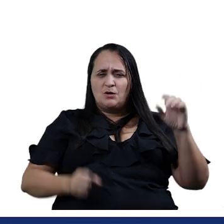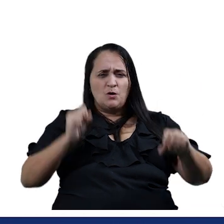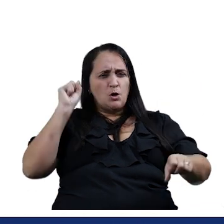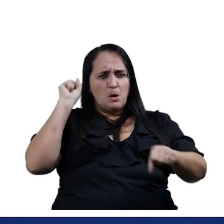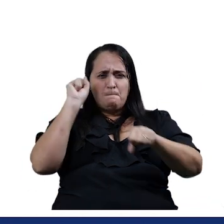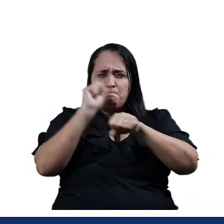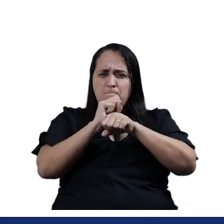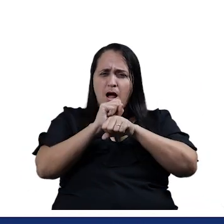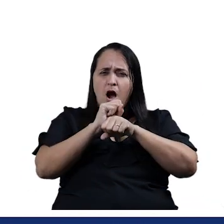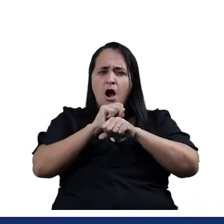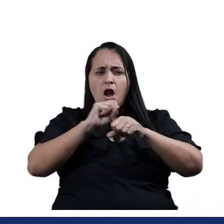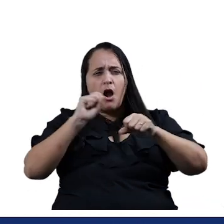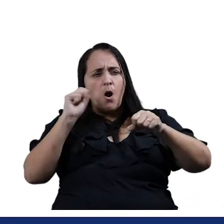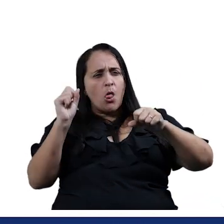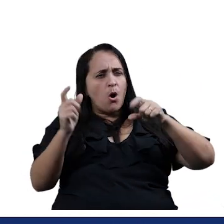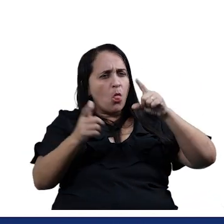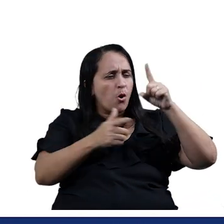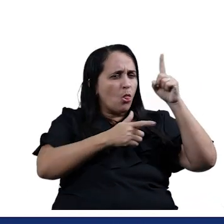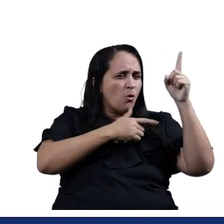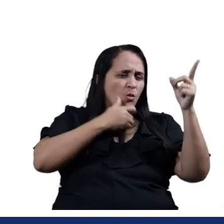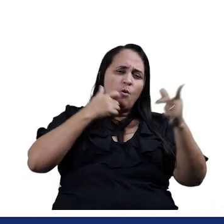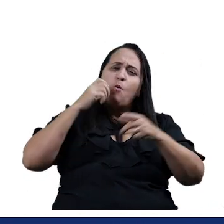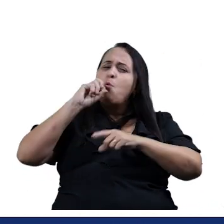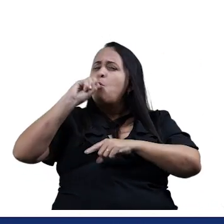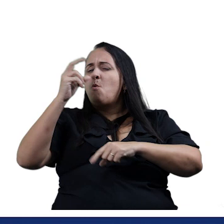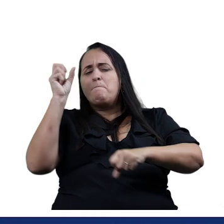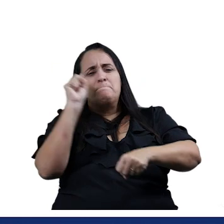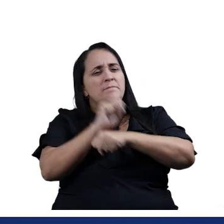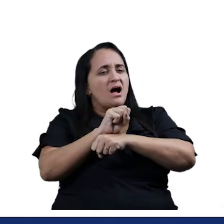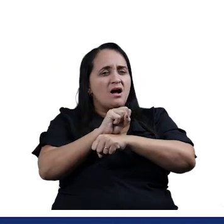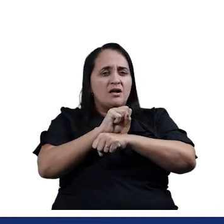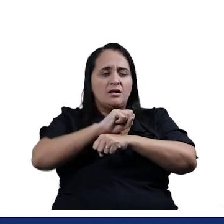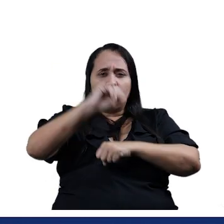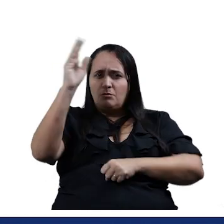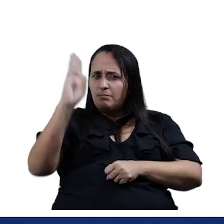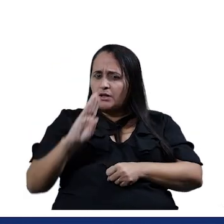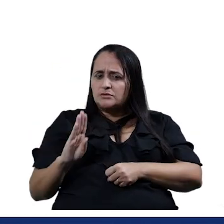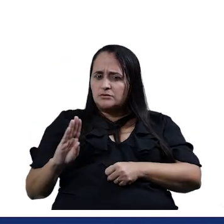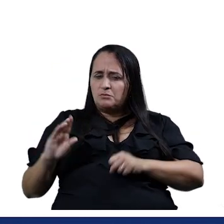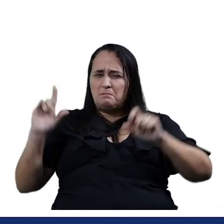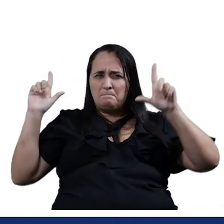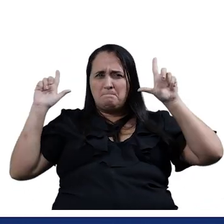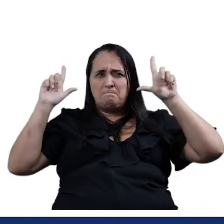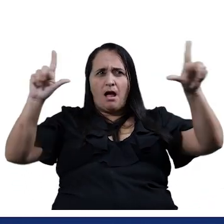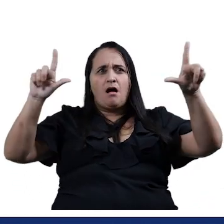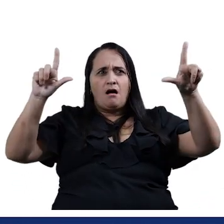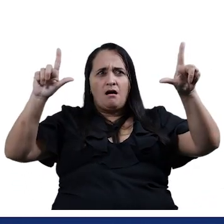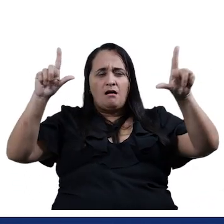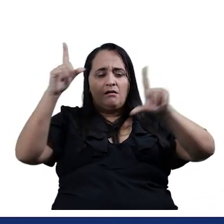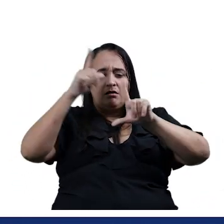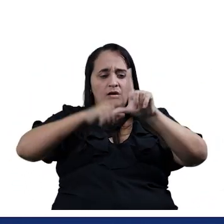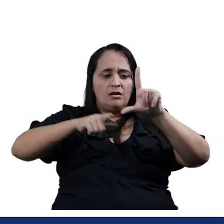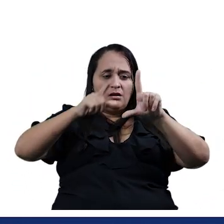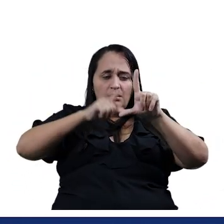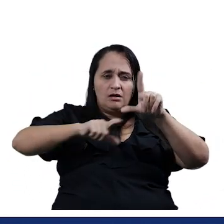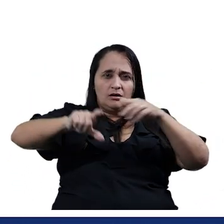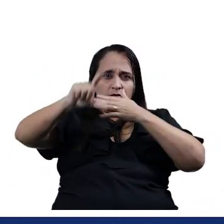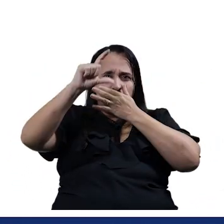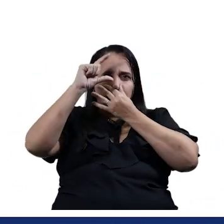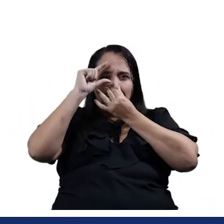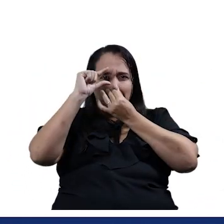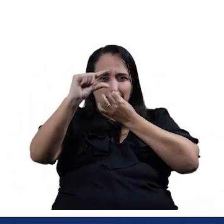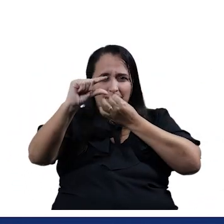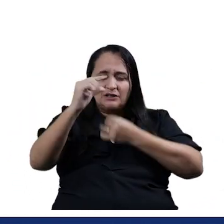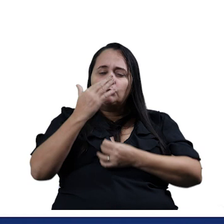ou paramos o Brasil. E aí, olha, enorme, letras